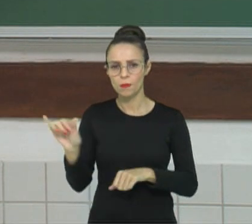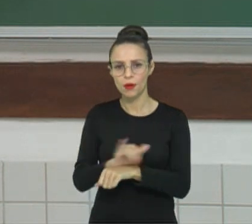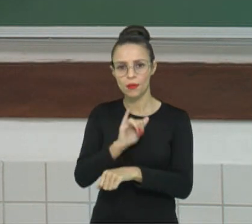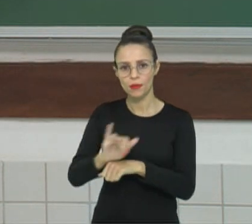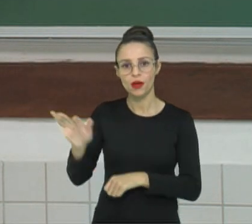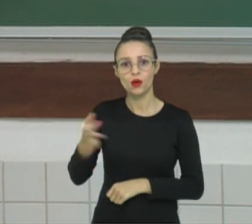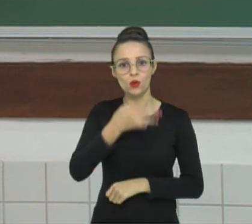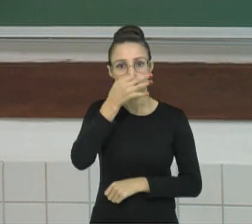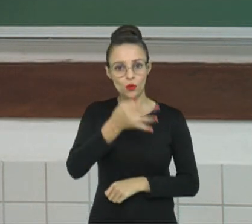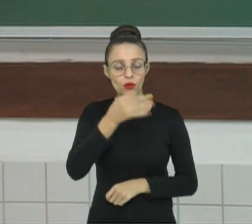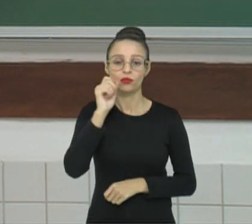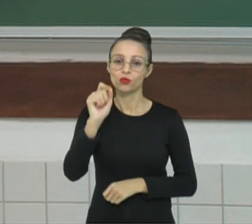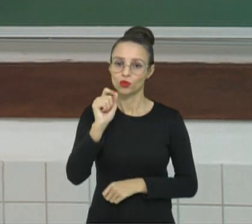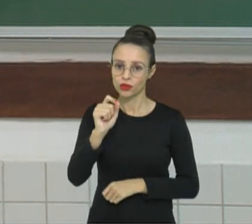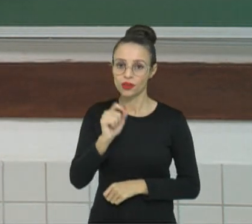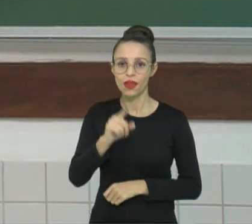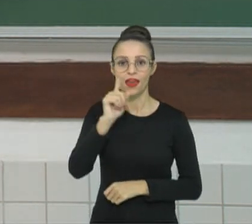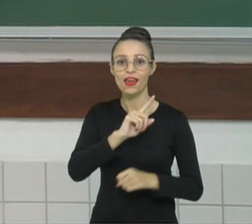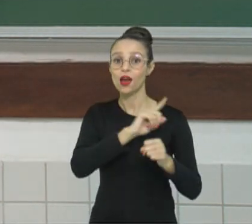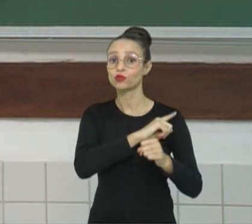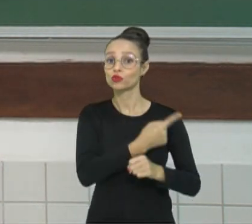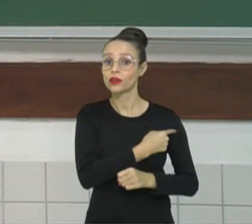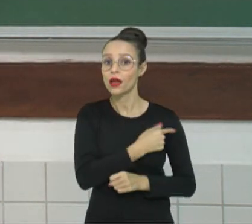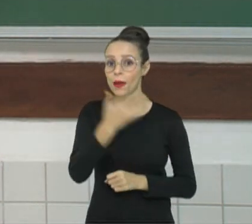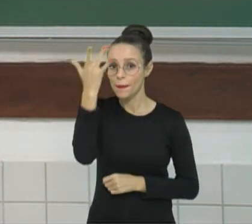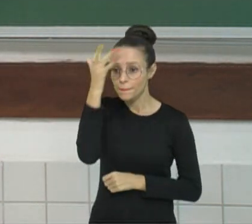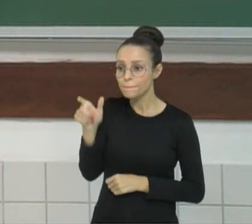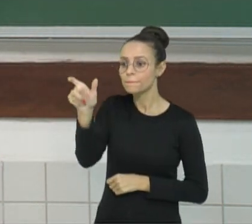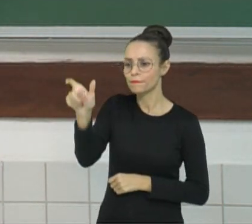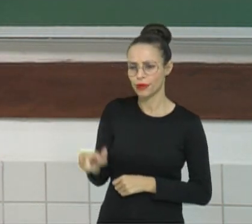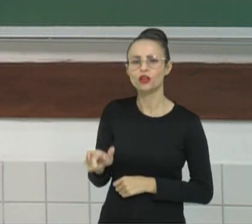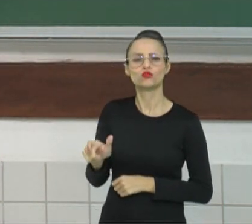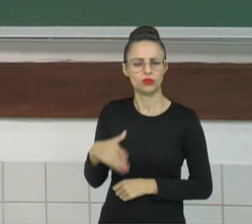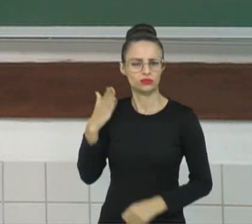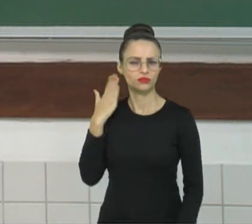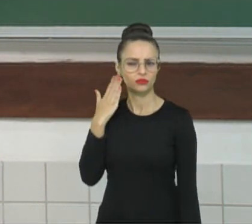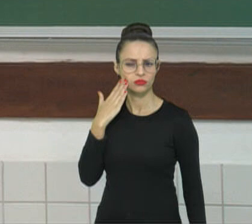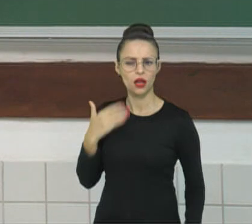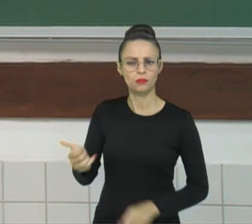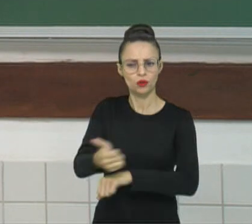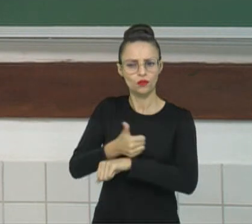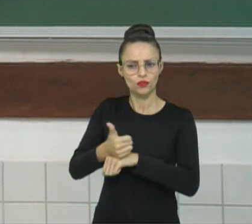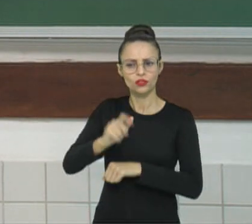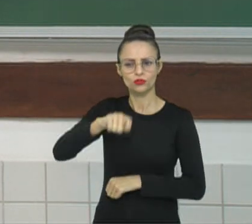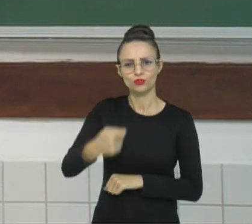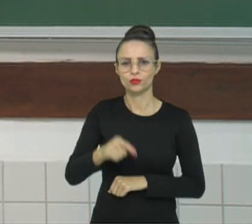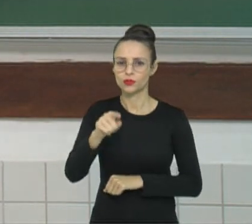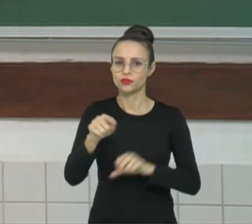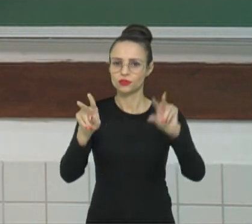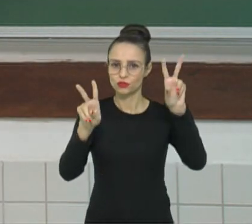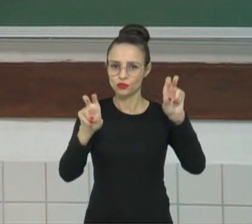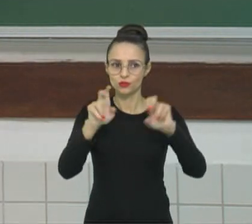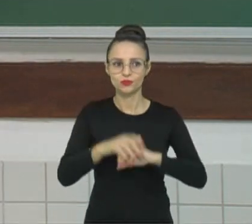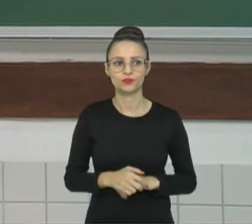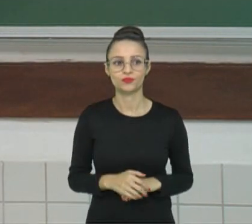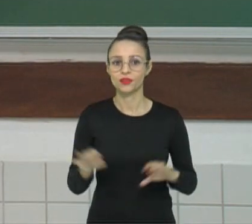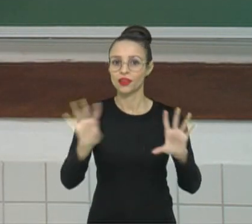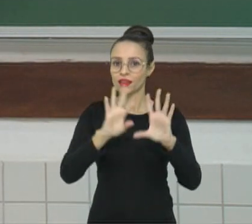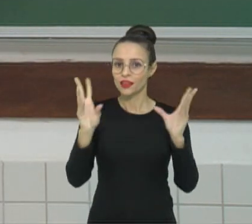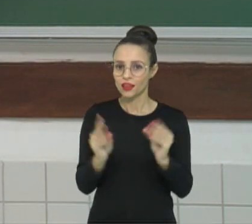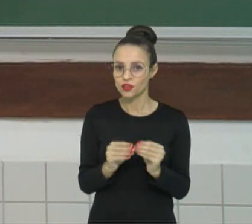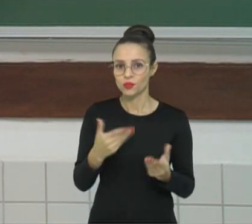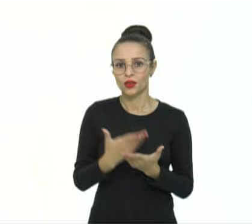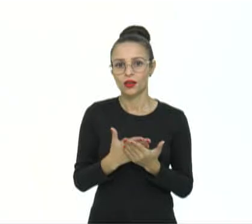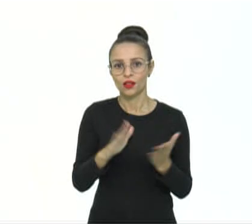O recurso de autoridade. Uma pessoa com autoridade falou sobre aquele assunto. Só para a gente resumir o que